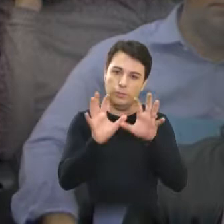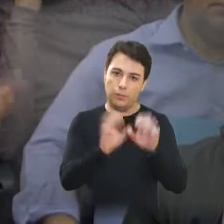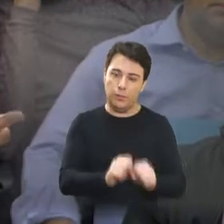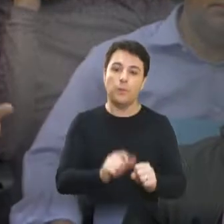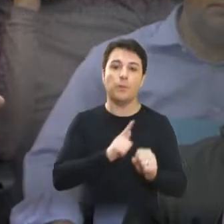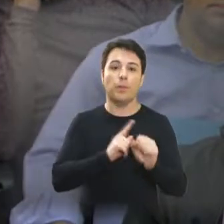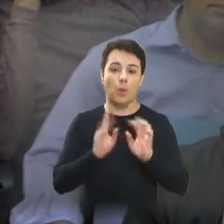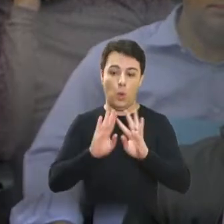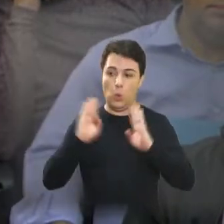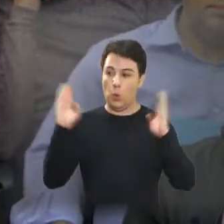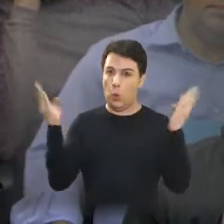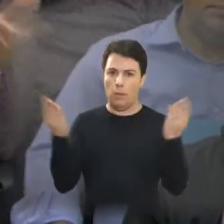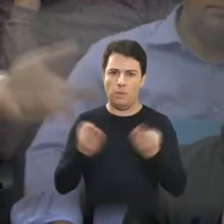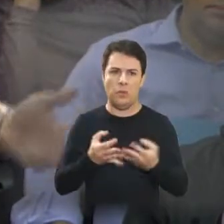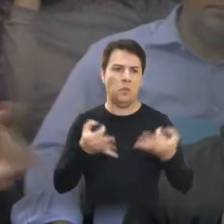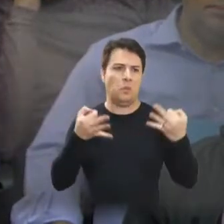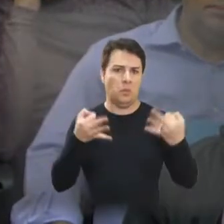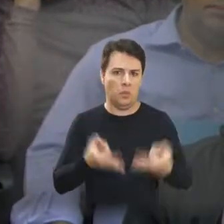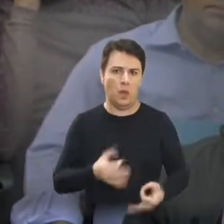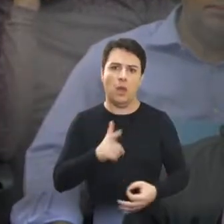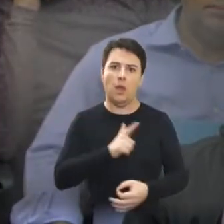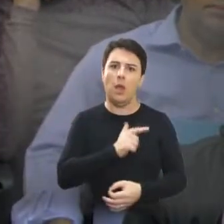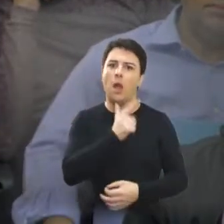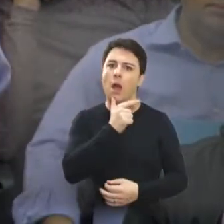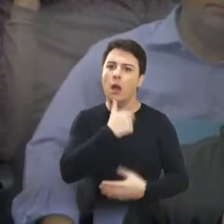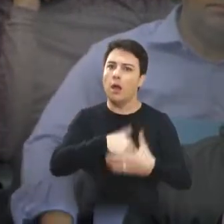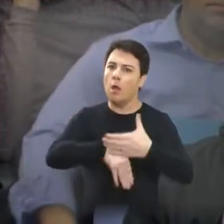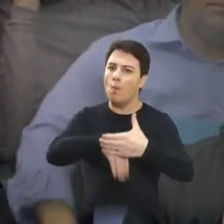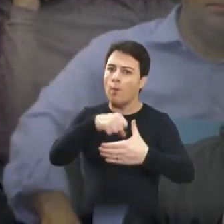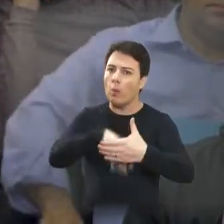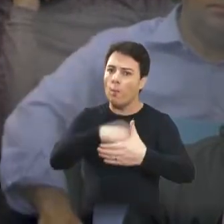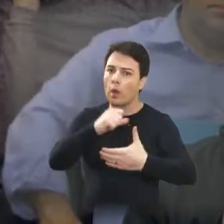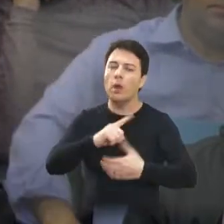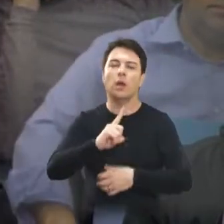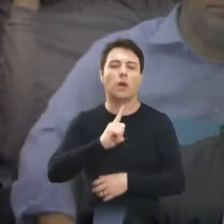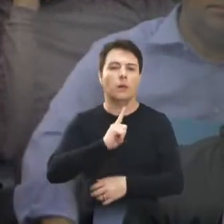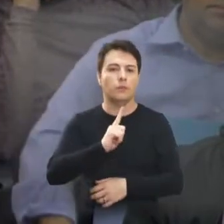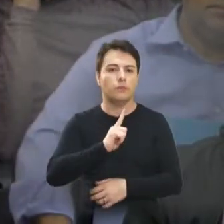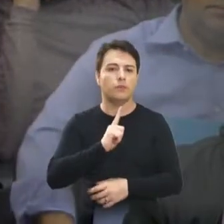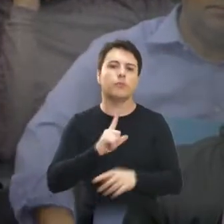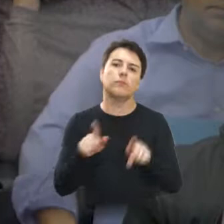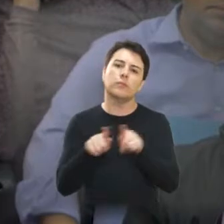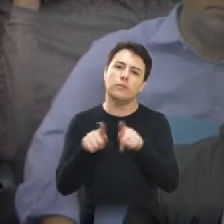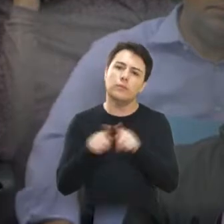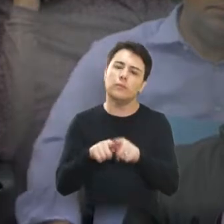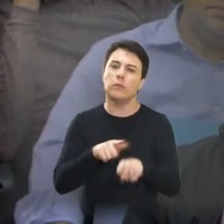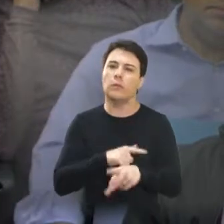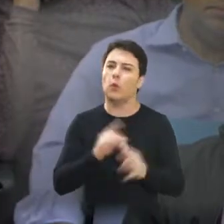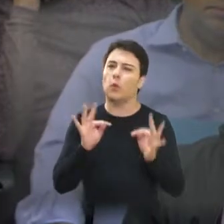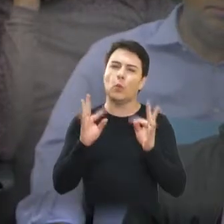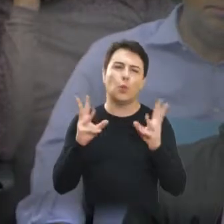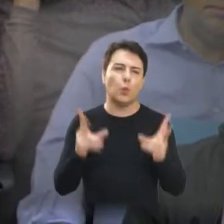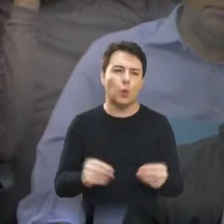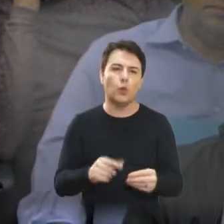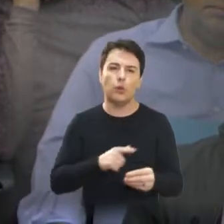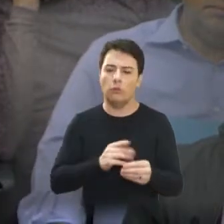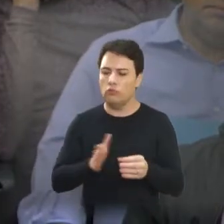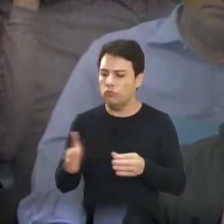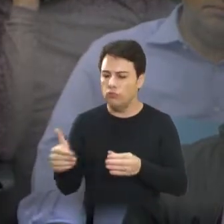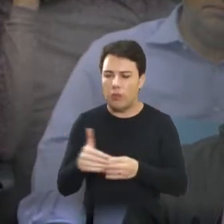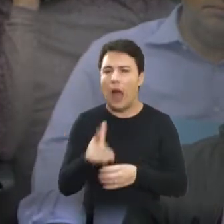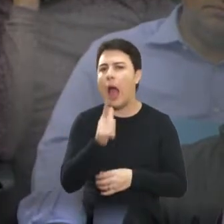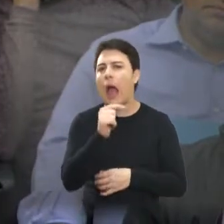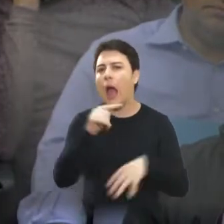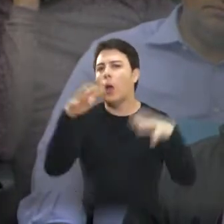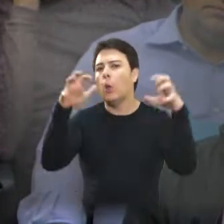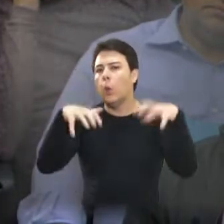condomínios bem feitos, com captação de água, com todo o traçado para contornar águas de